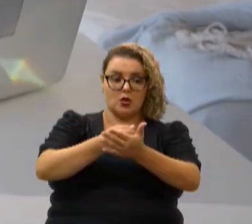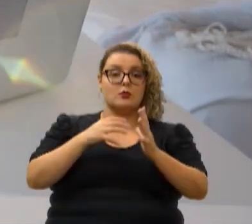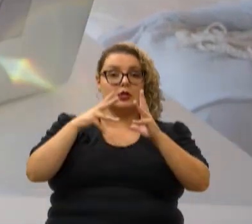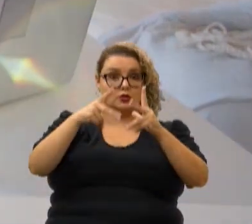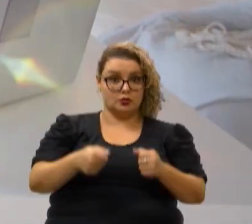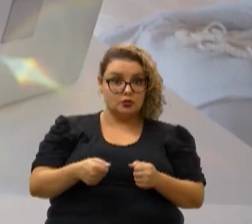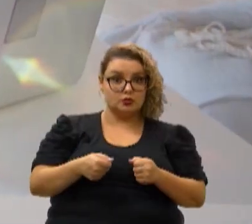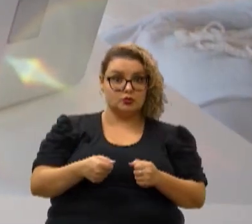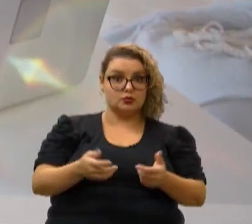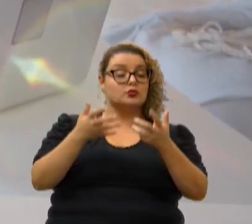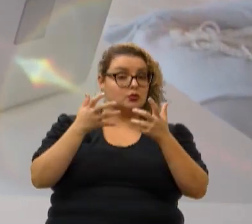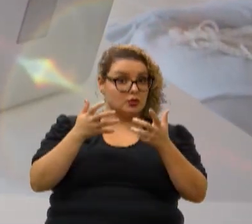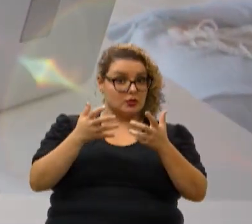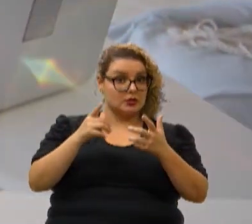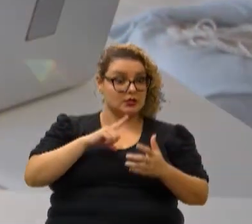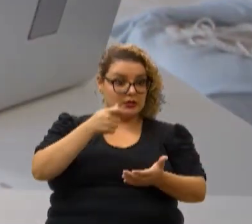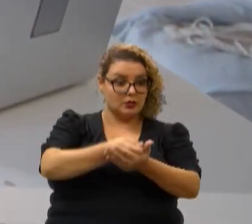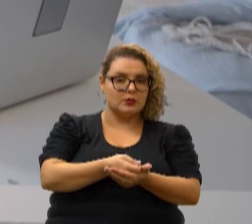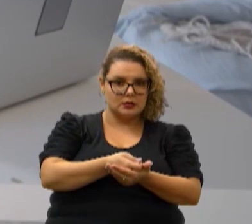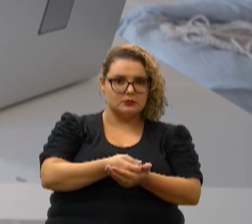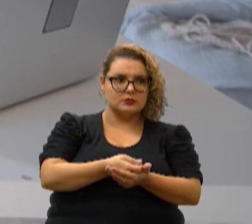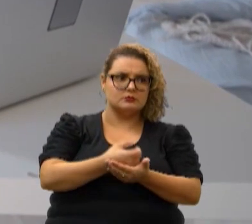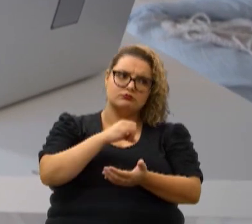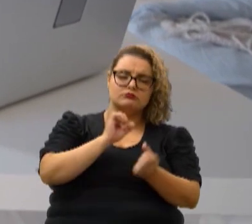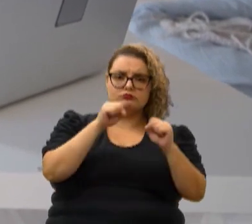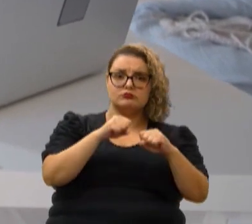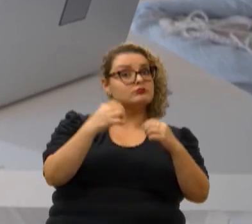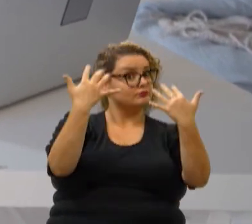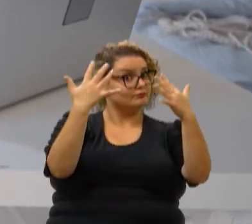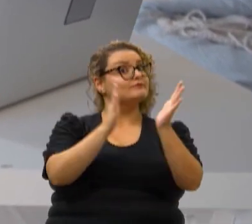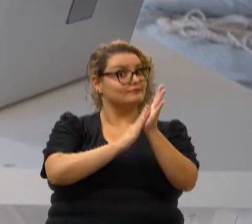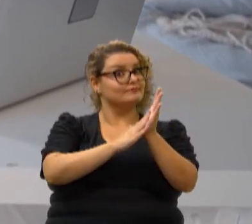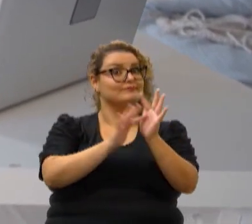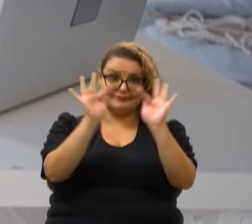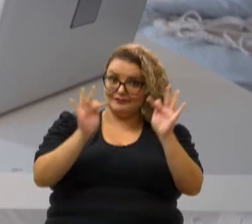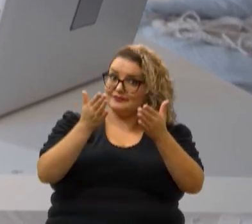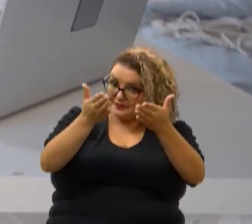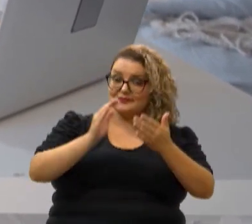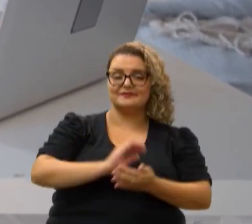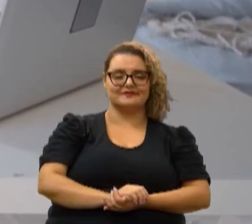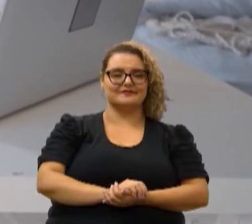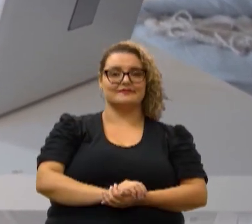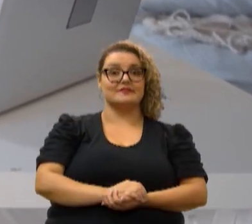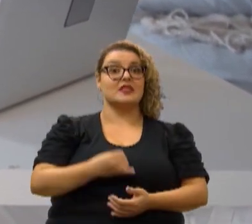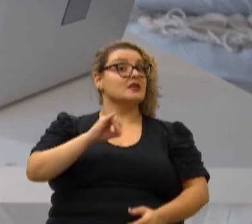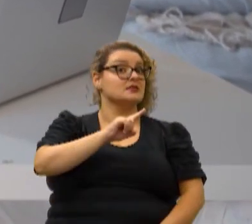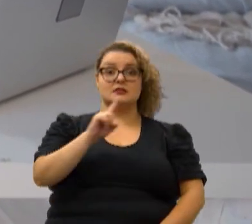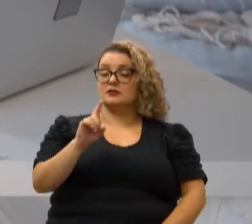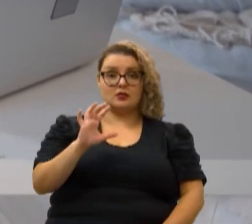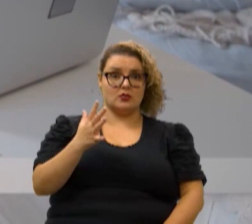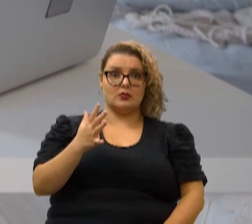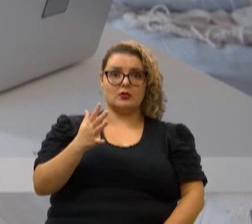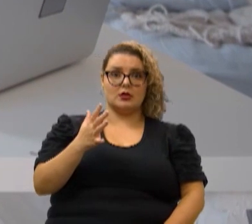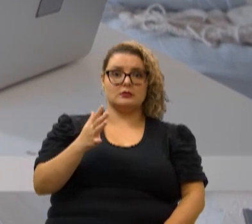tudo aquilo que eu gostaria de ter cumprido? Se sim, meus parabéns. Fico muito feliz por você. Caso isso não